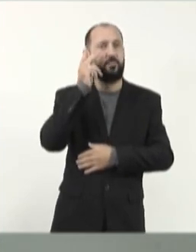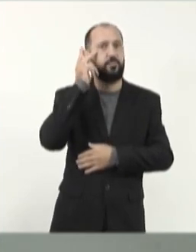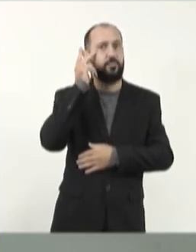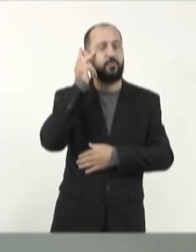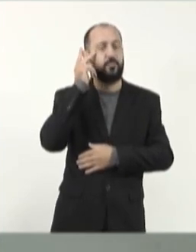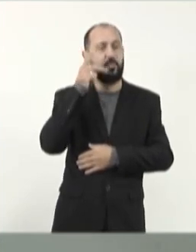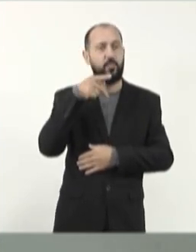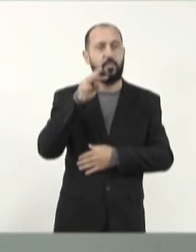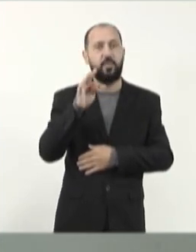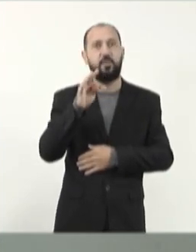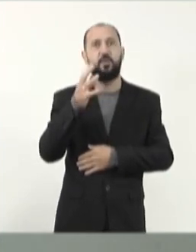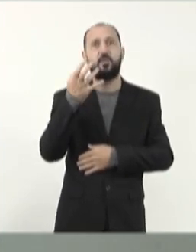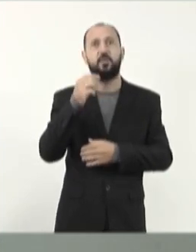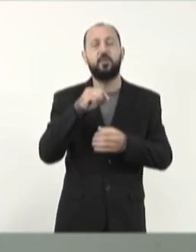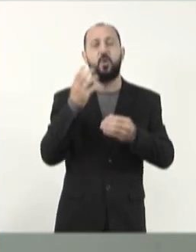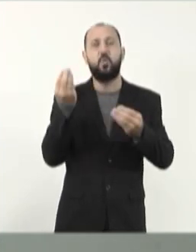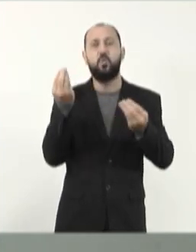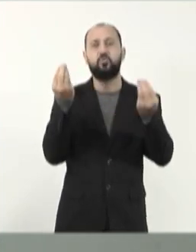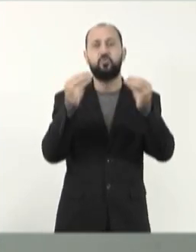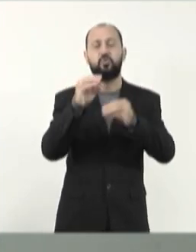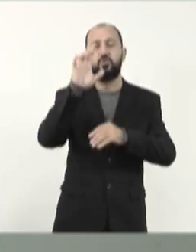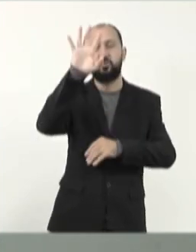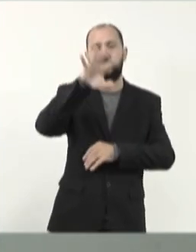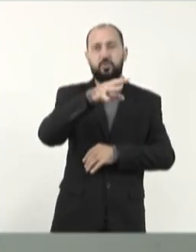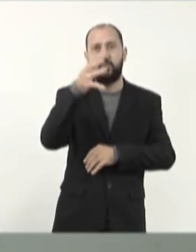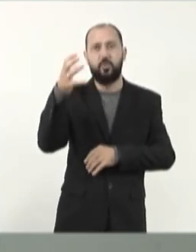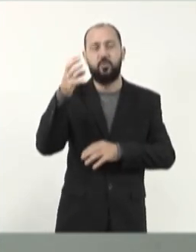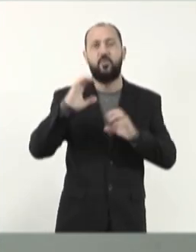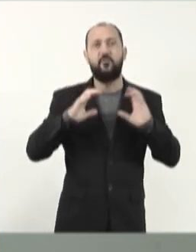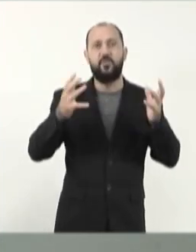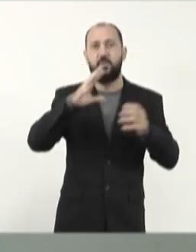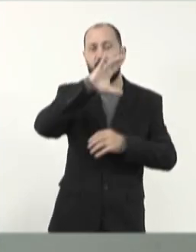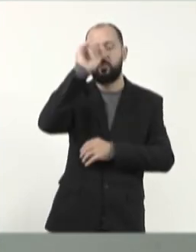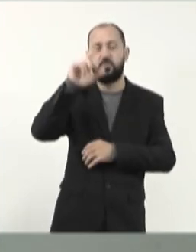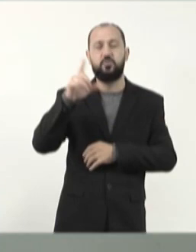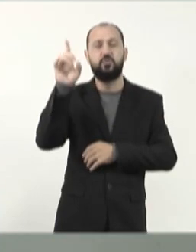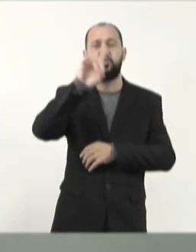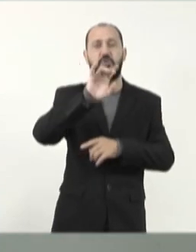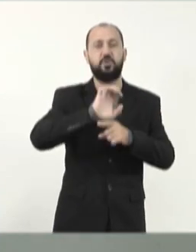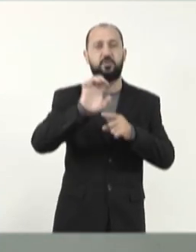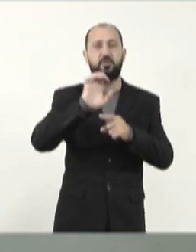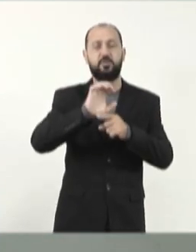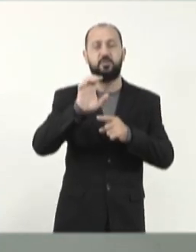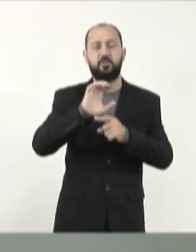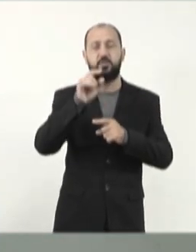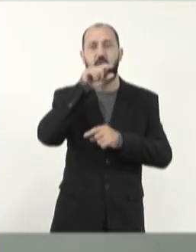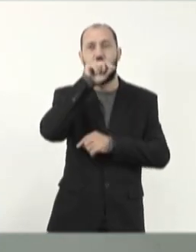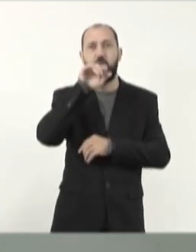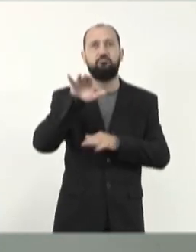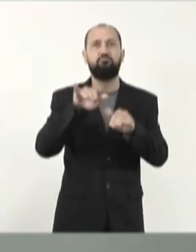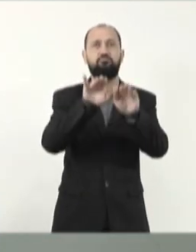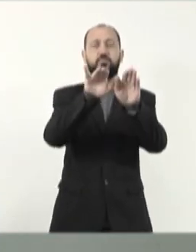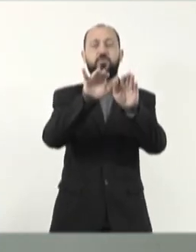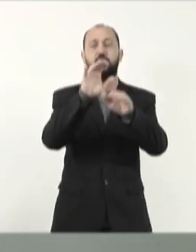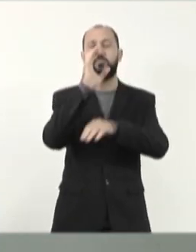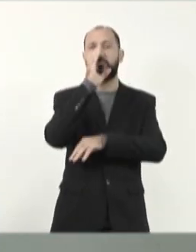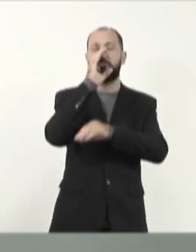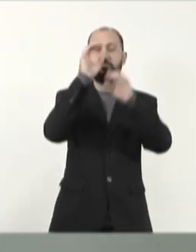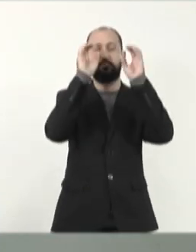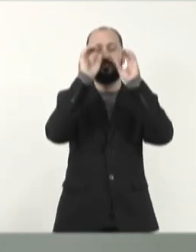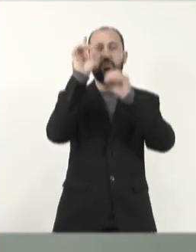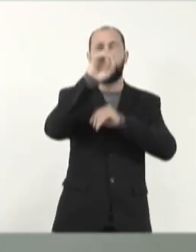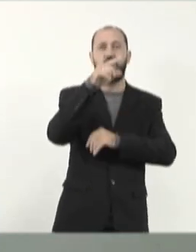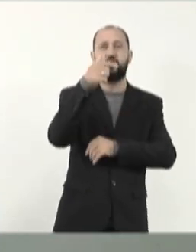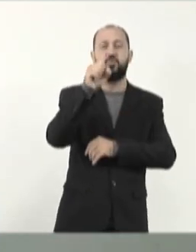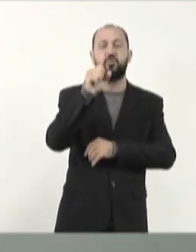do PT, e que buscou incluir no calendário oficial de eventos de Mato Grosso do Sul o Dia Estadual da Observação de Pássaros, no dia 28